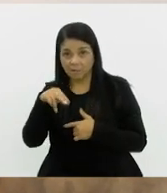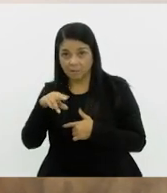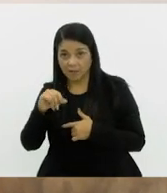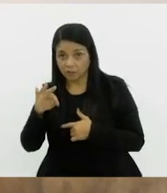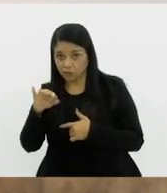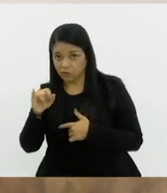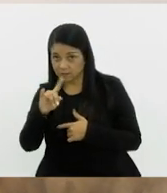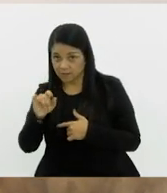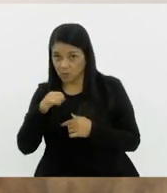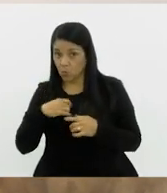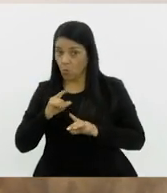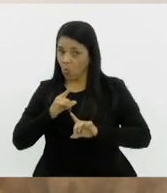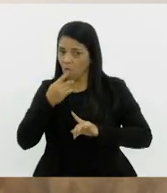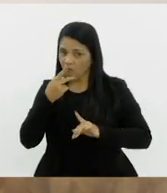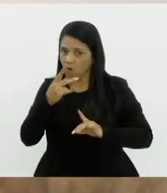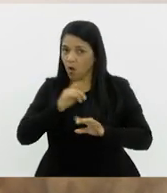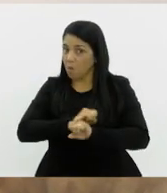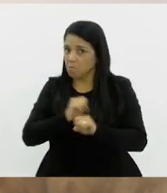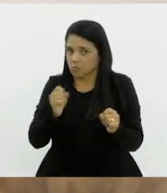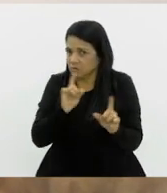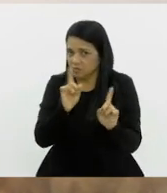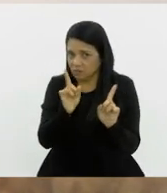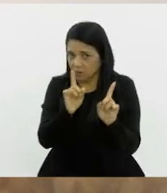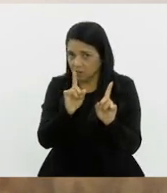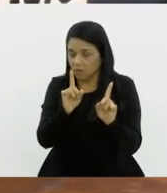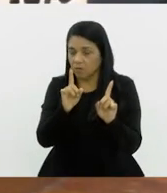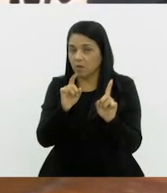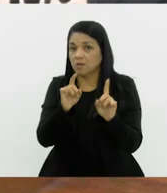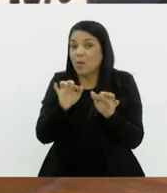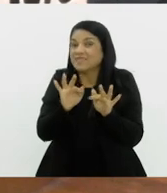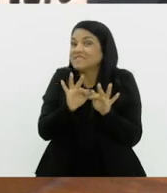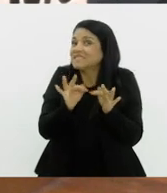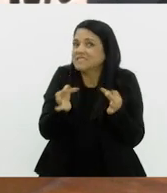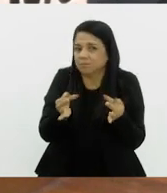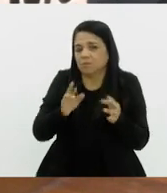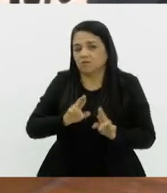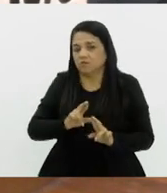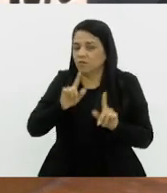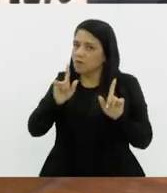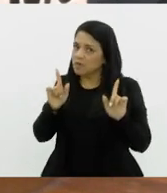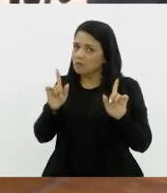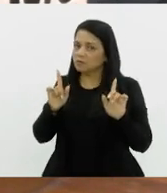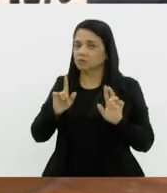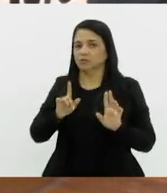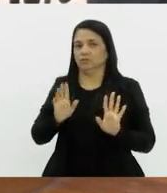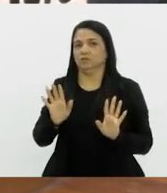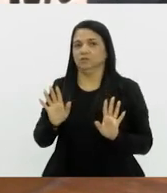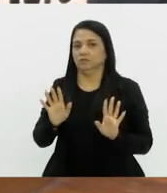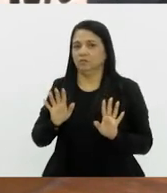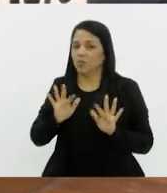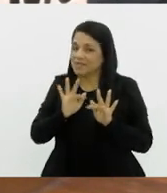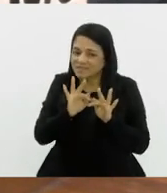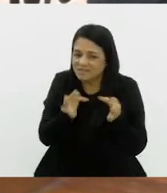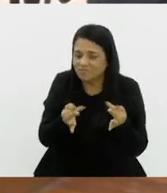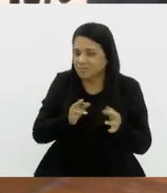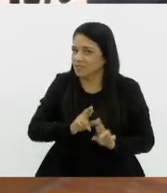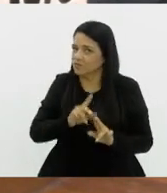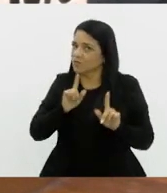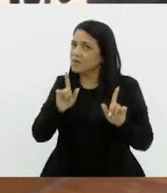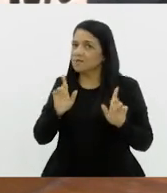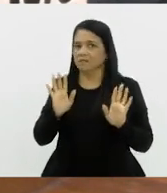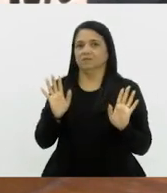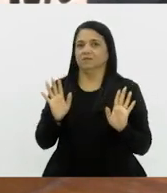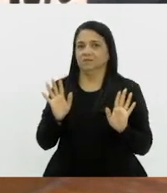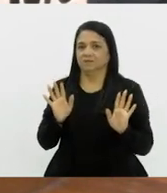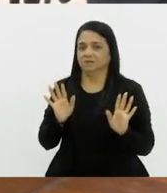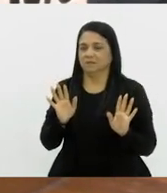não é possível. Nada é simples. Tá bem? Deixa eu interromper um minuto só. Mas como? Ô, Marcos Paulo, vamos